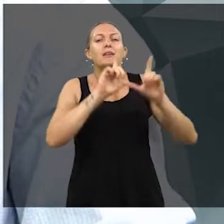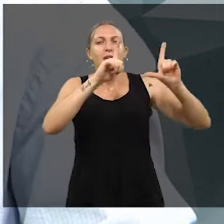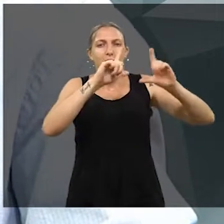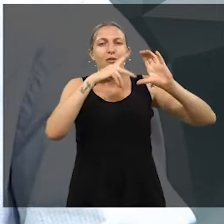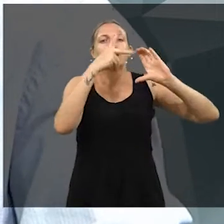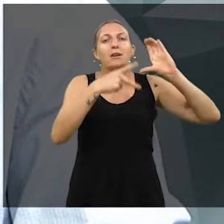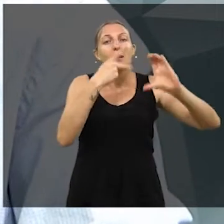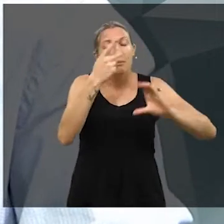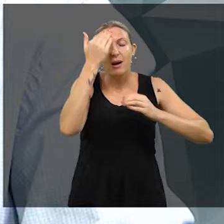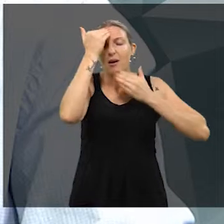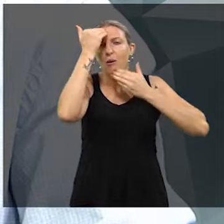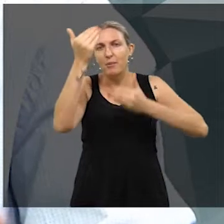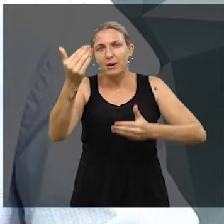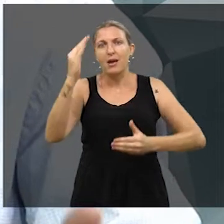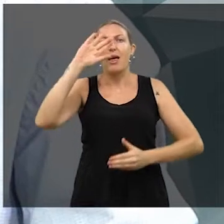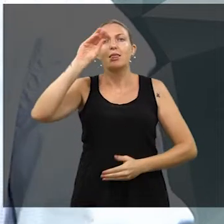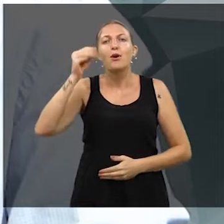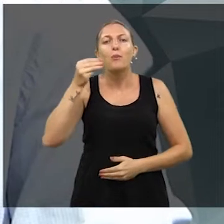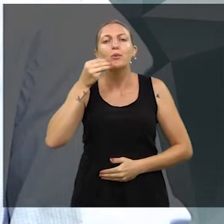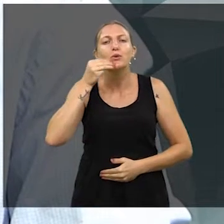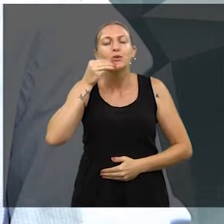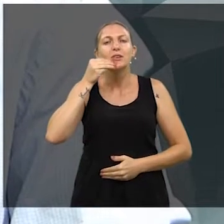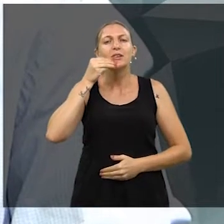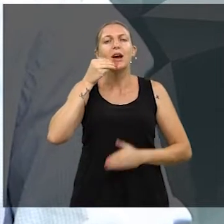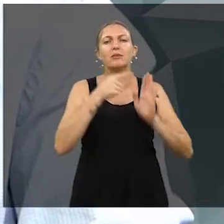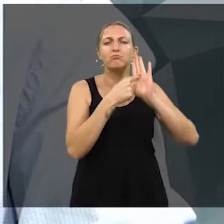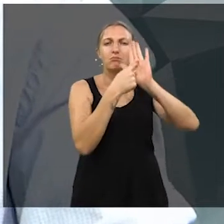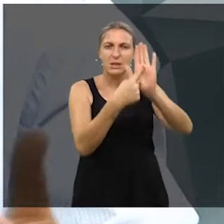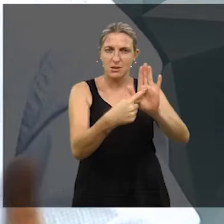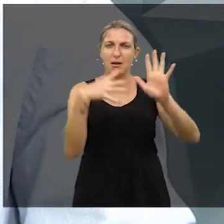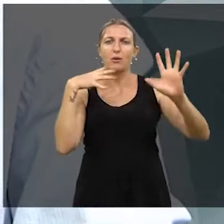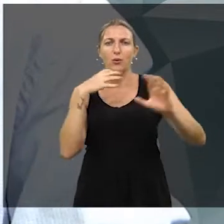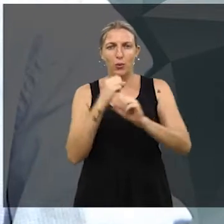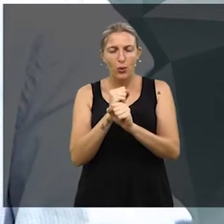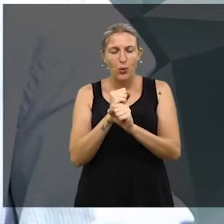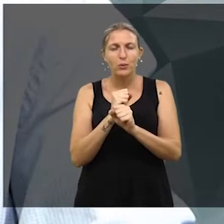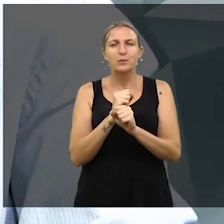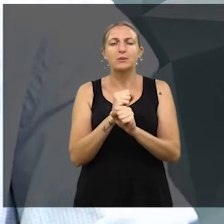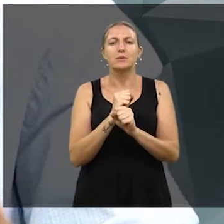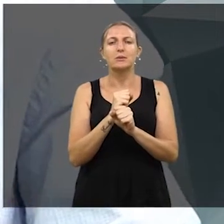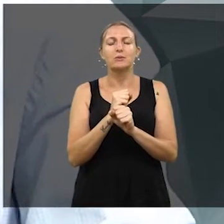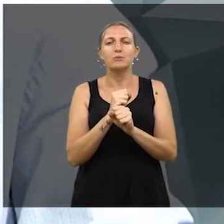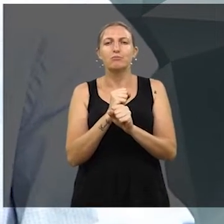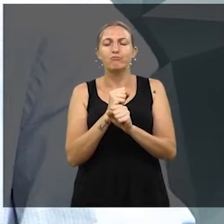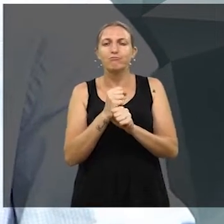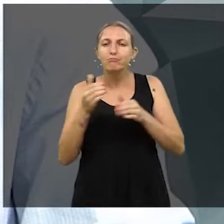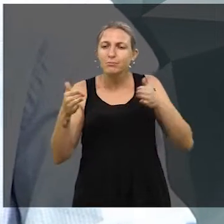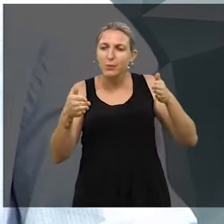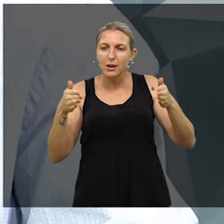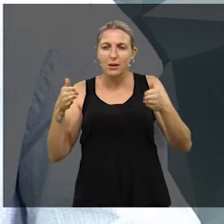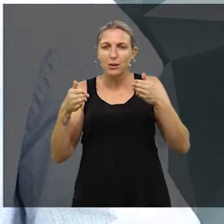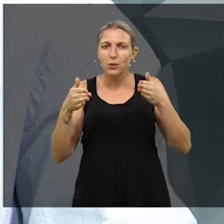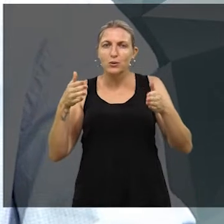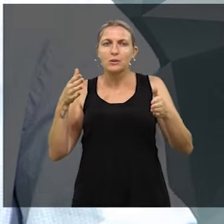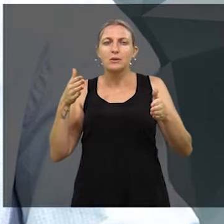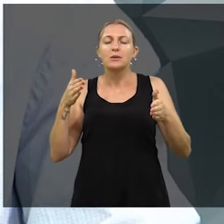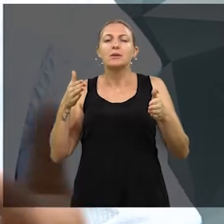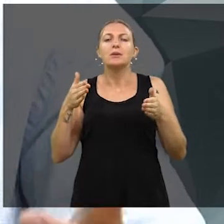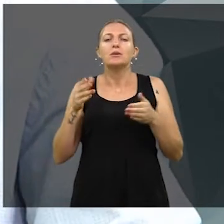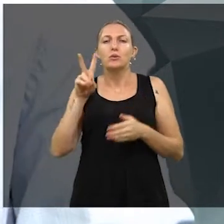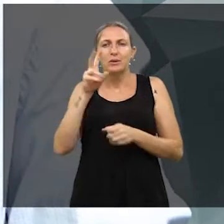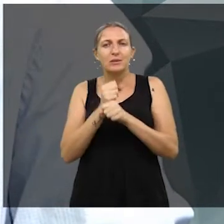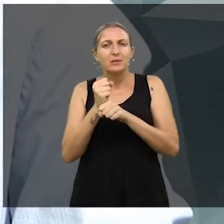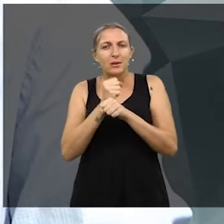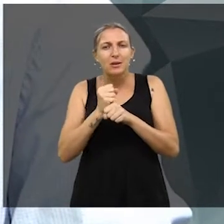Câmara. Obrigado pela oportunidade de estarmos então prestando contas então deste primeiro período do nosso mandato, né, os 2 anos